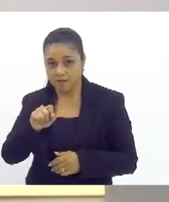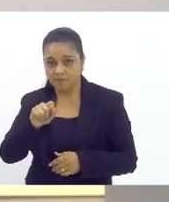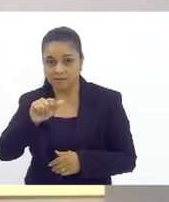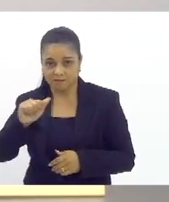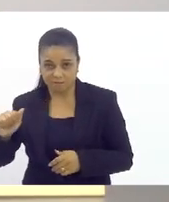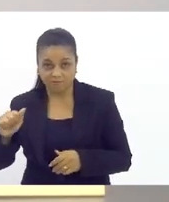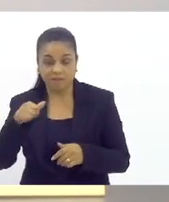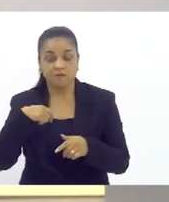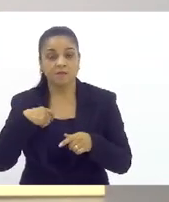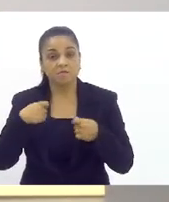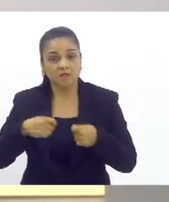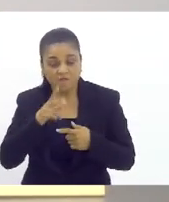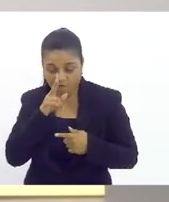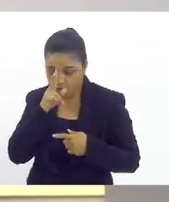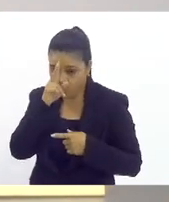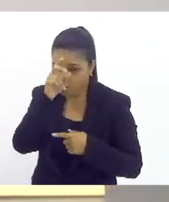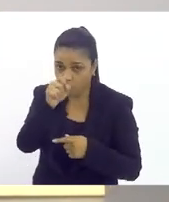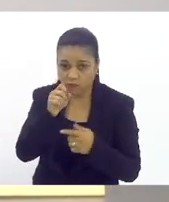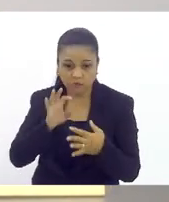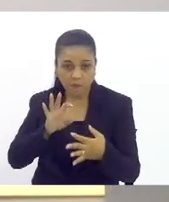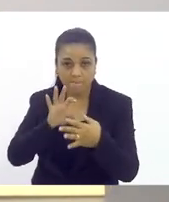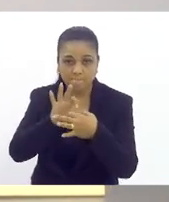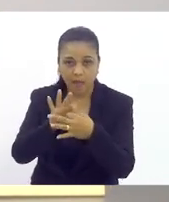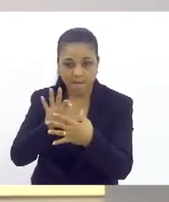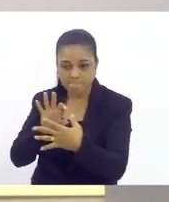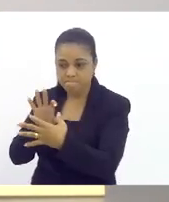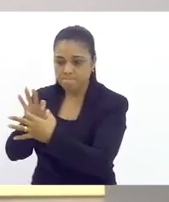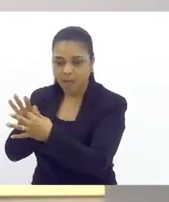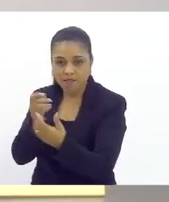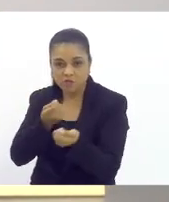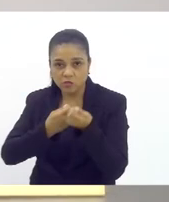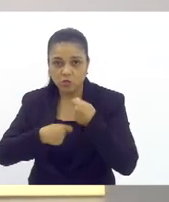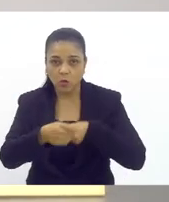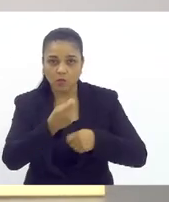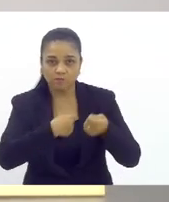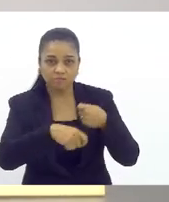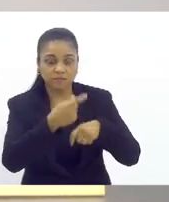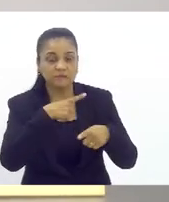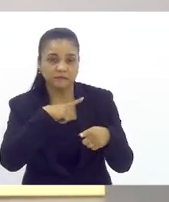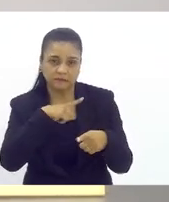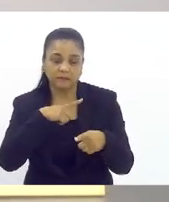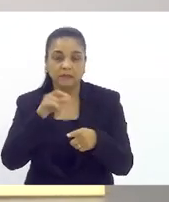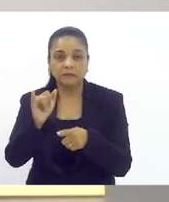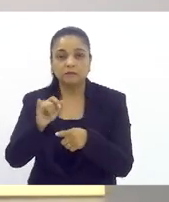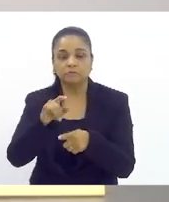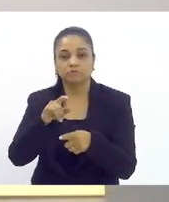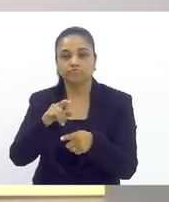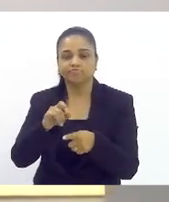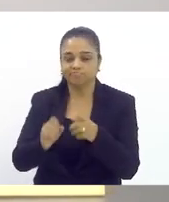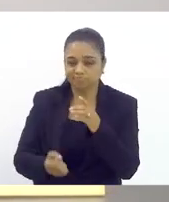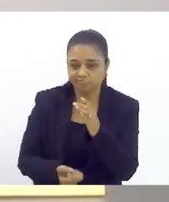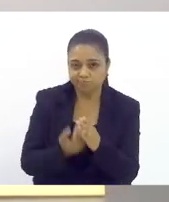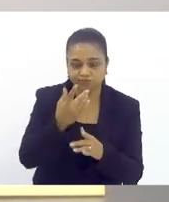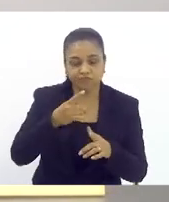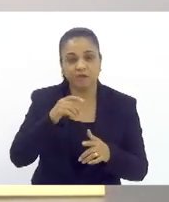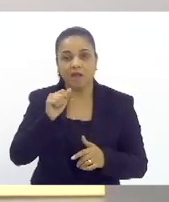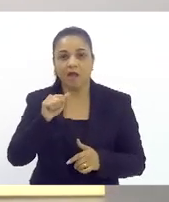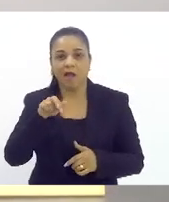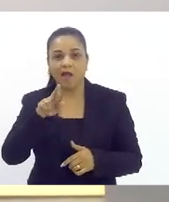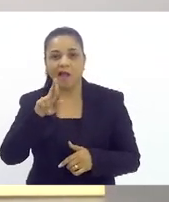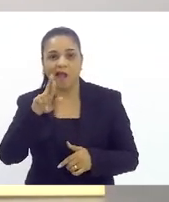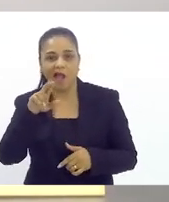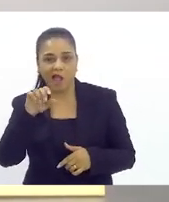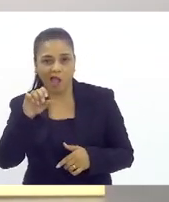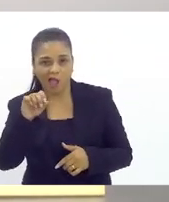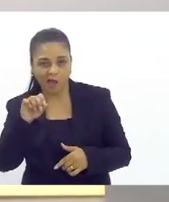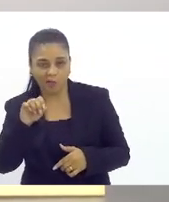fortalecimento dos Elos de comercialização se a gente tem um produto agroflorestal que é o que a gente tem apoiado mas não tem um comprador